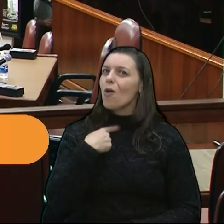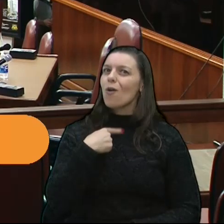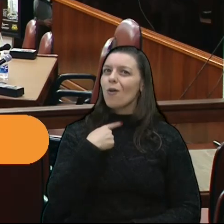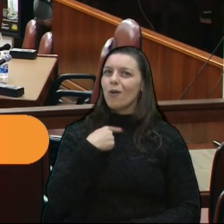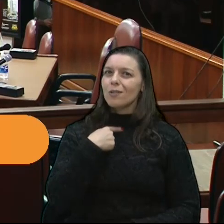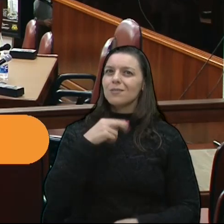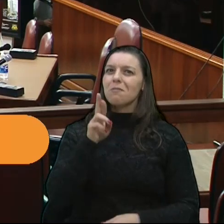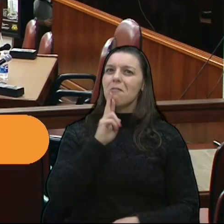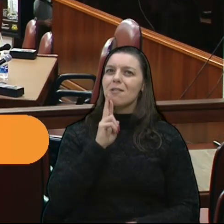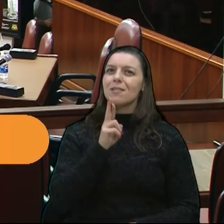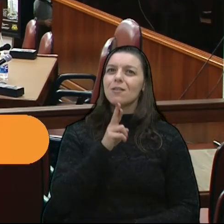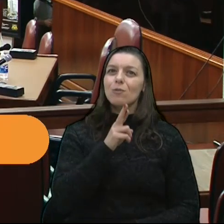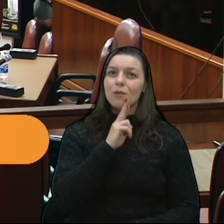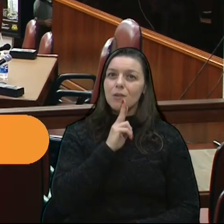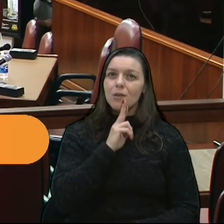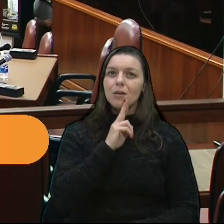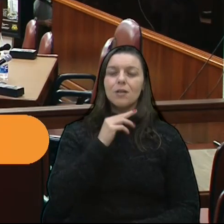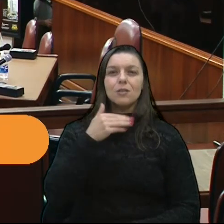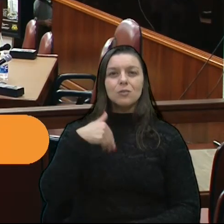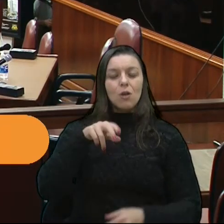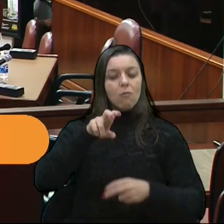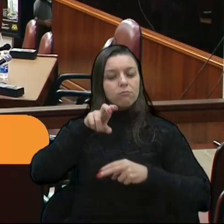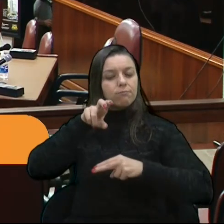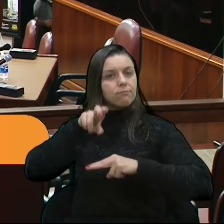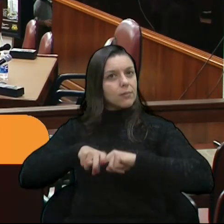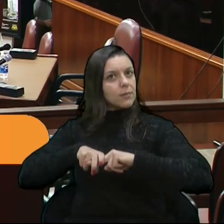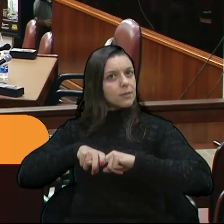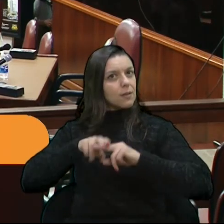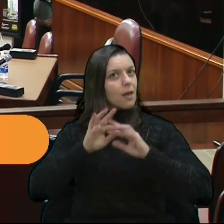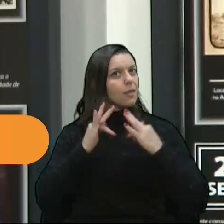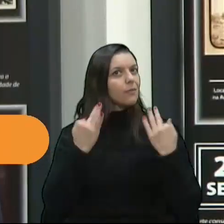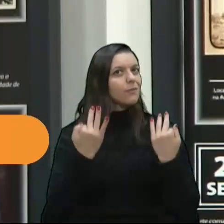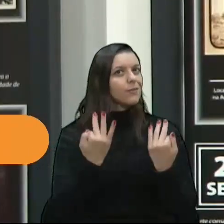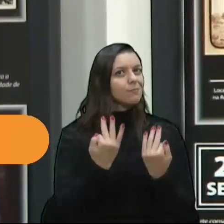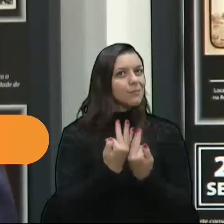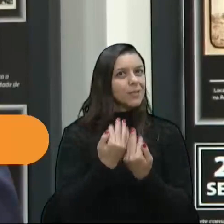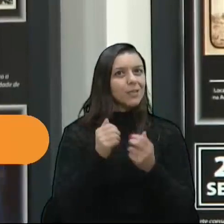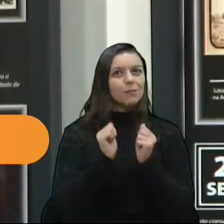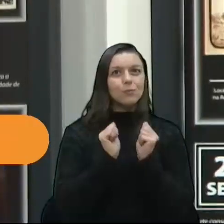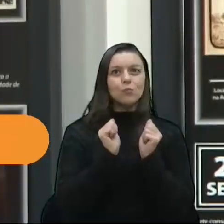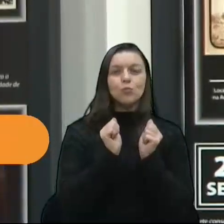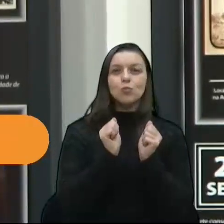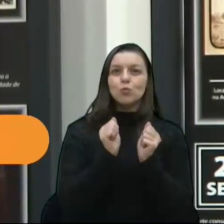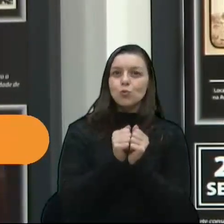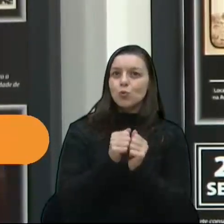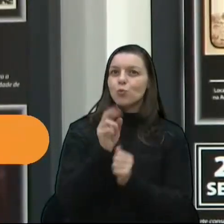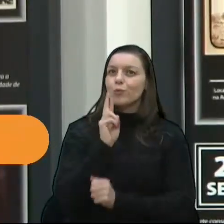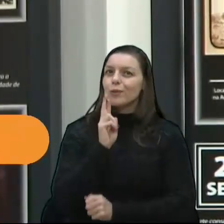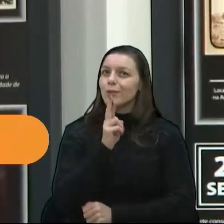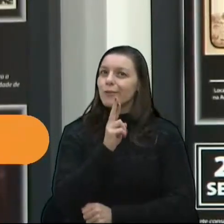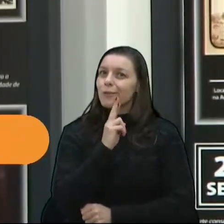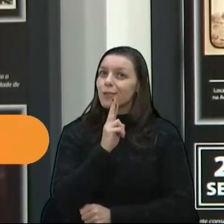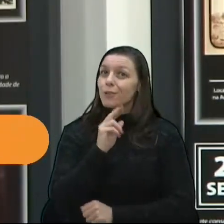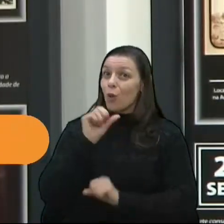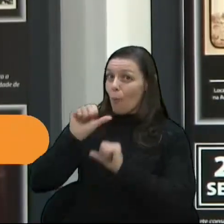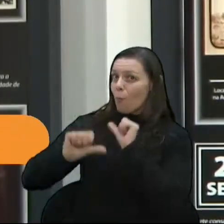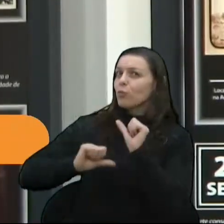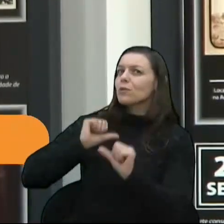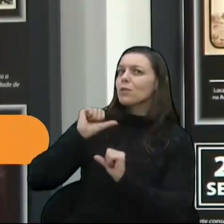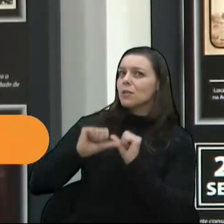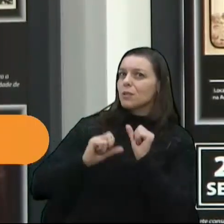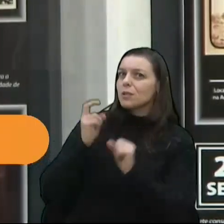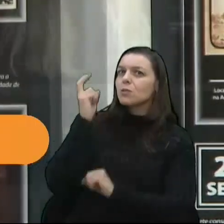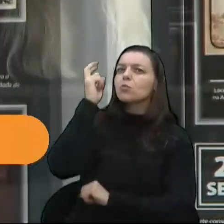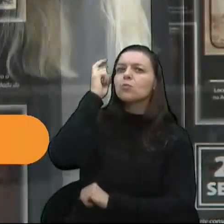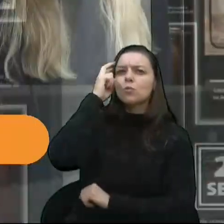ao restaurante, né? De sentar com a família. Então, é uma mudança cultural também que está acontecendo.